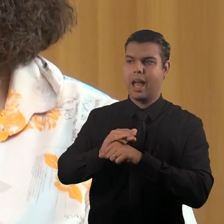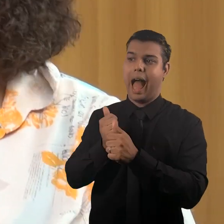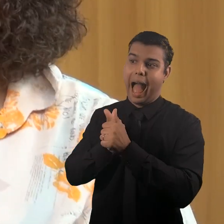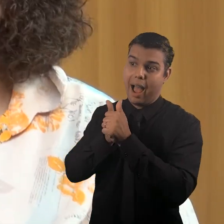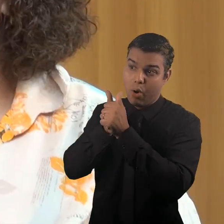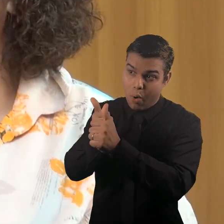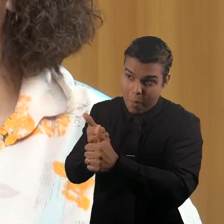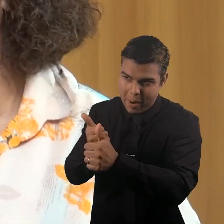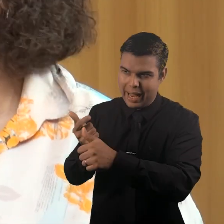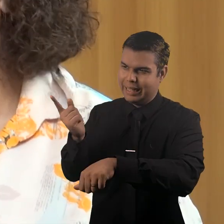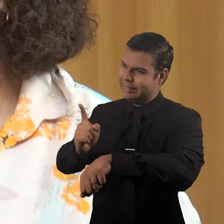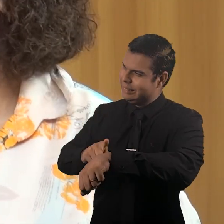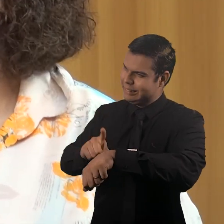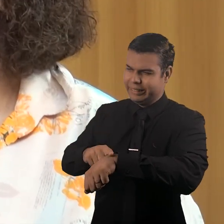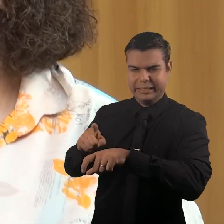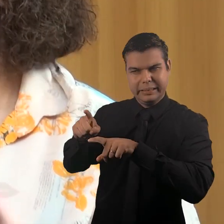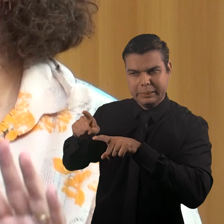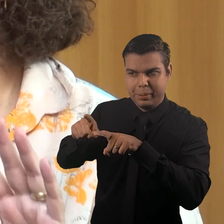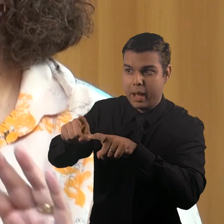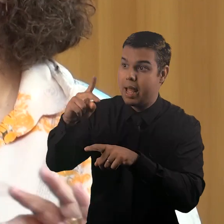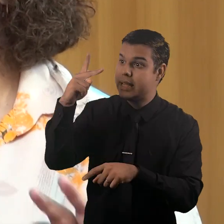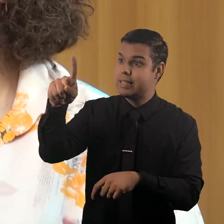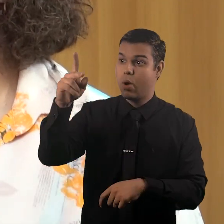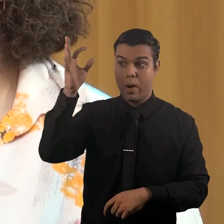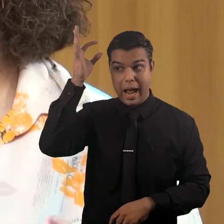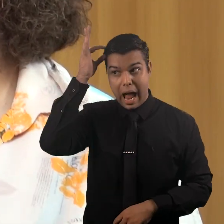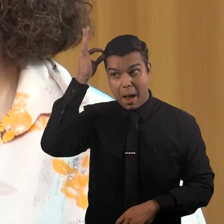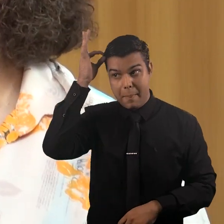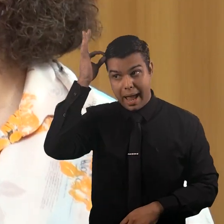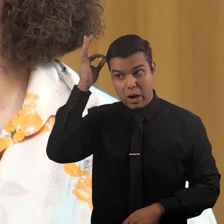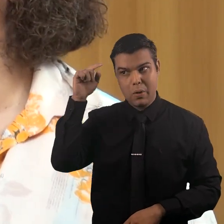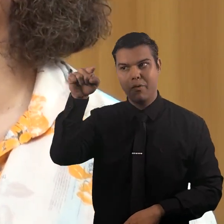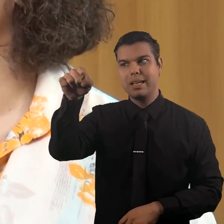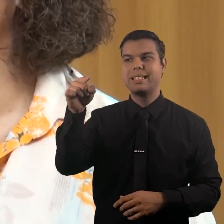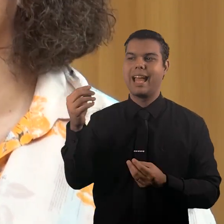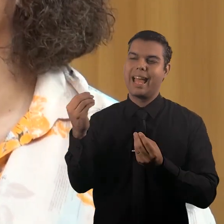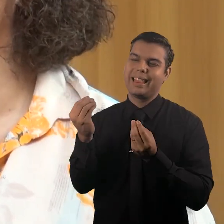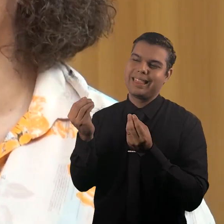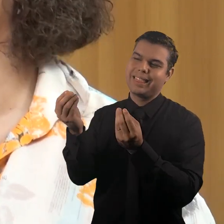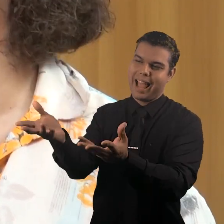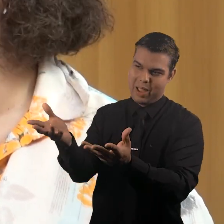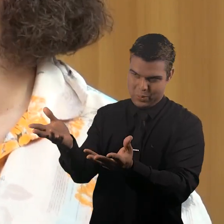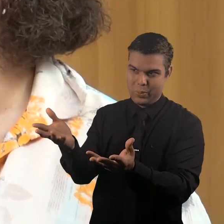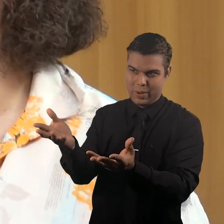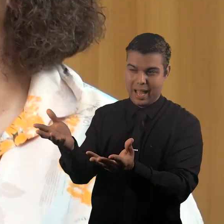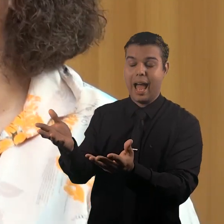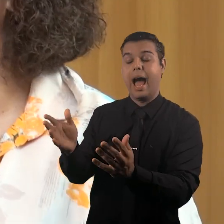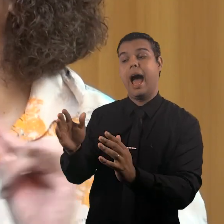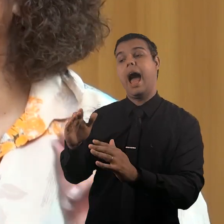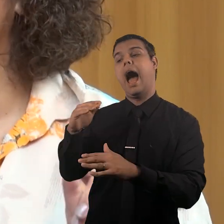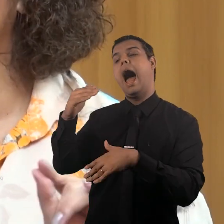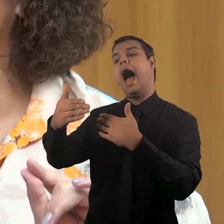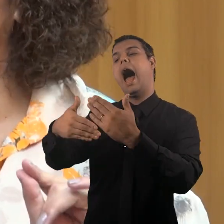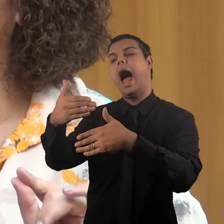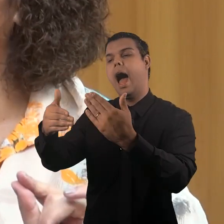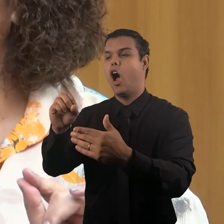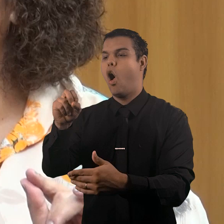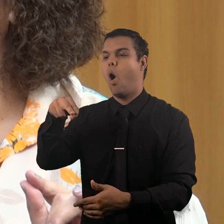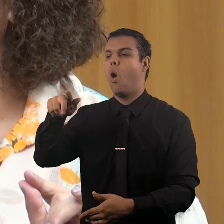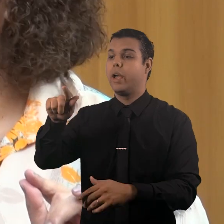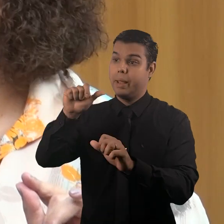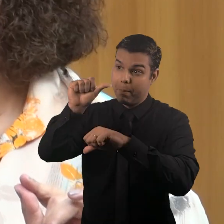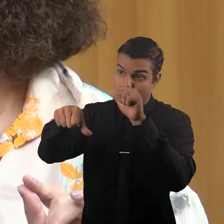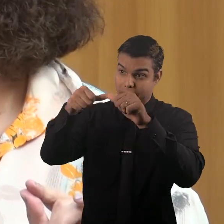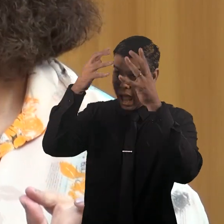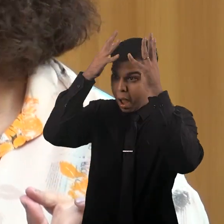você acompanhar isso em tempo real, né, do seu cabelo, quando você deixou no salão de cabeleireiro, até ele chegar na ONG e virar uma